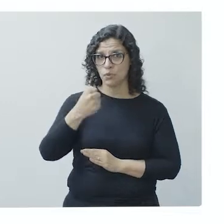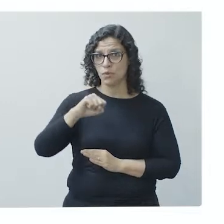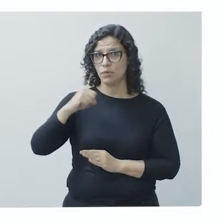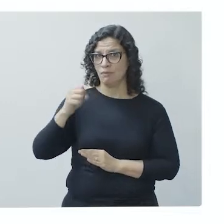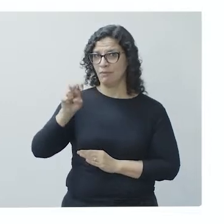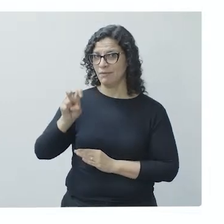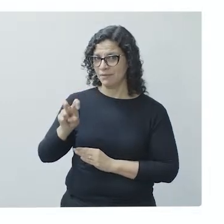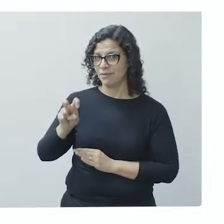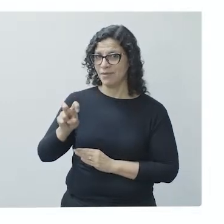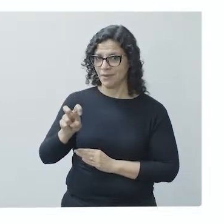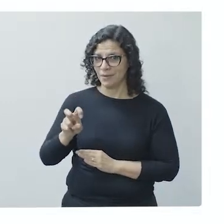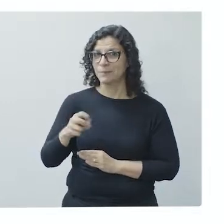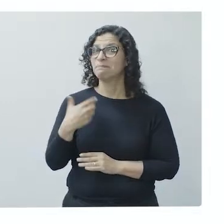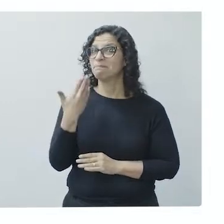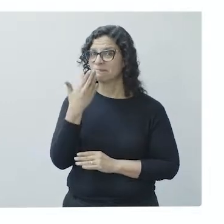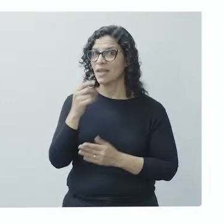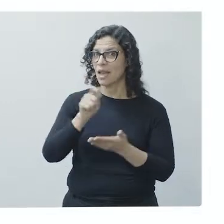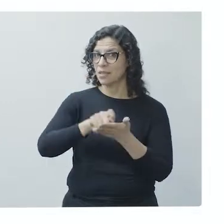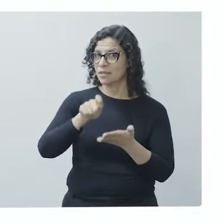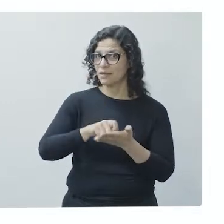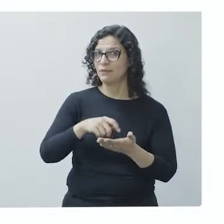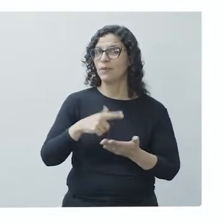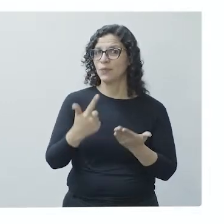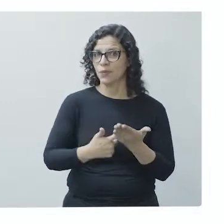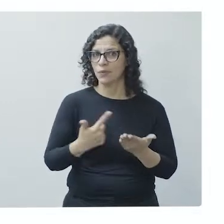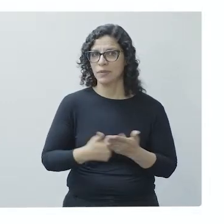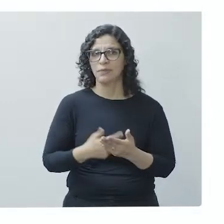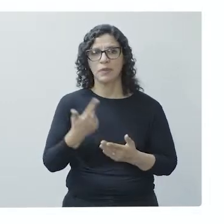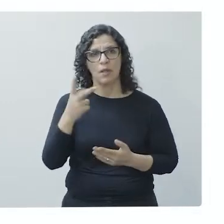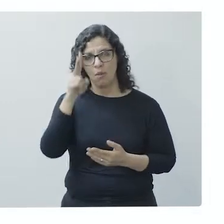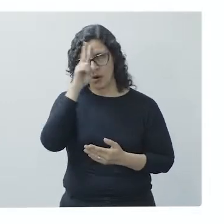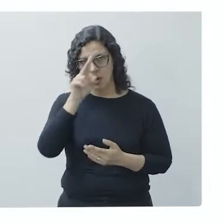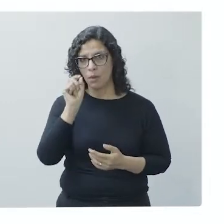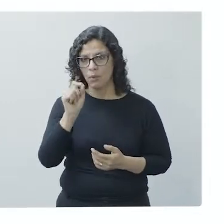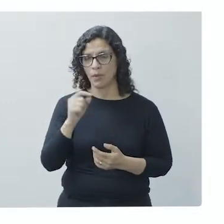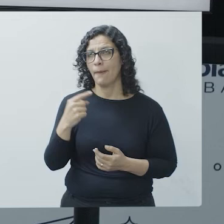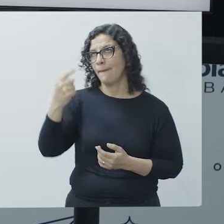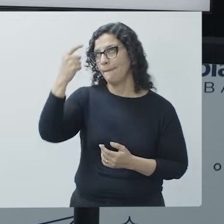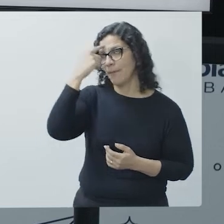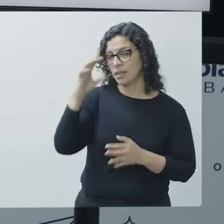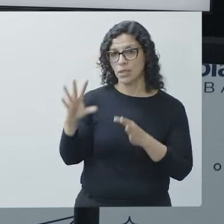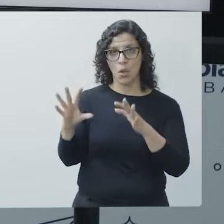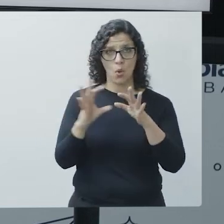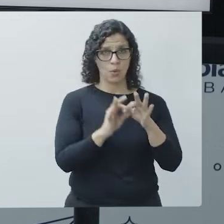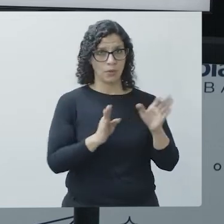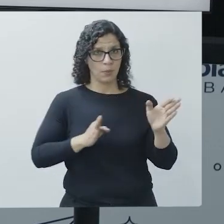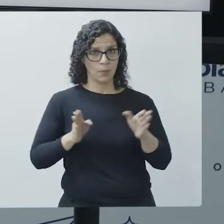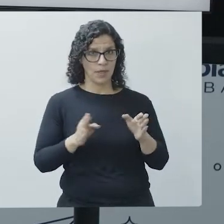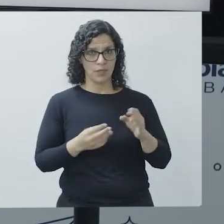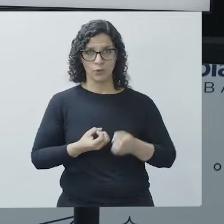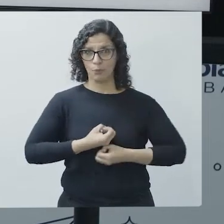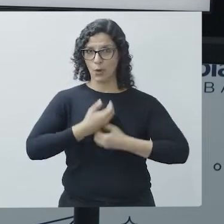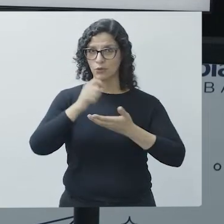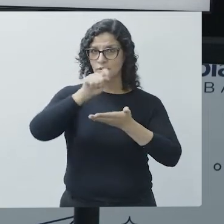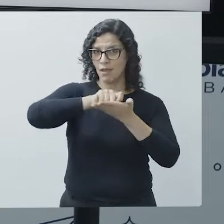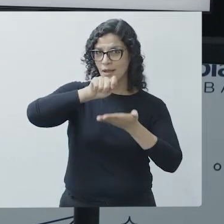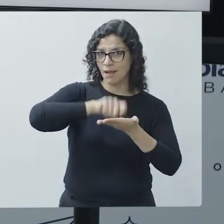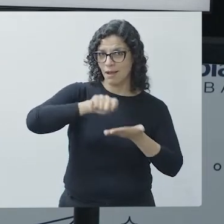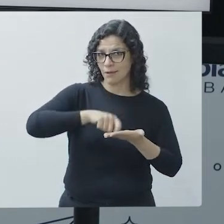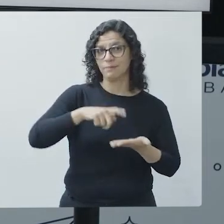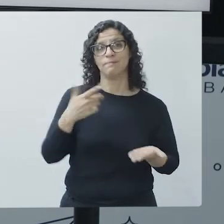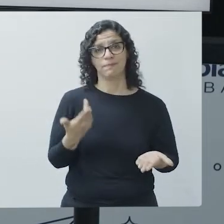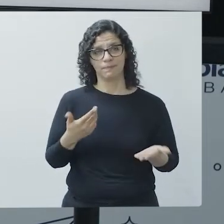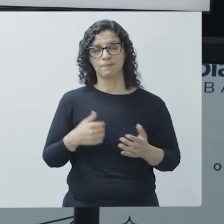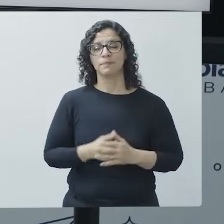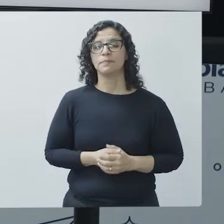de 1885, que ele foi escrito, certo? Então, lembrar, pensar no contexto de produção, a época que foi escrito